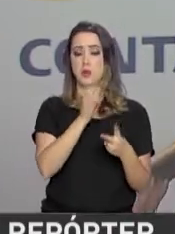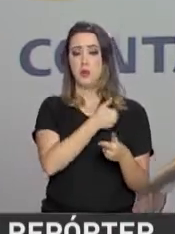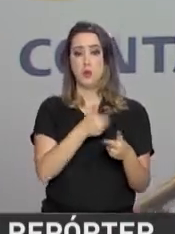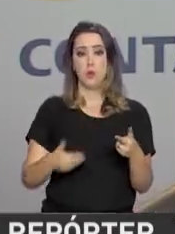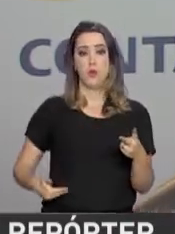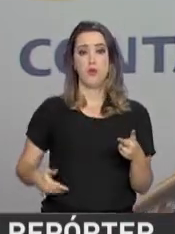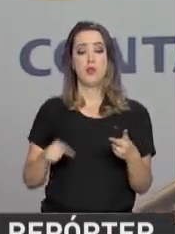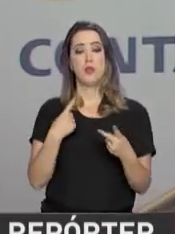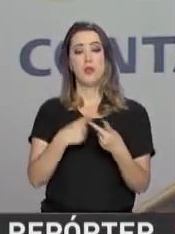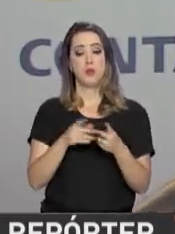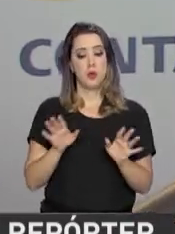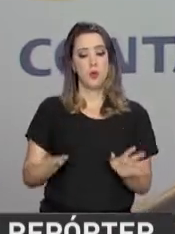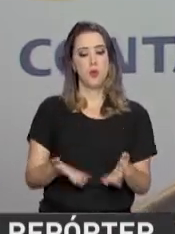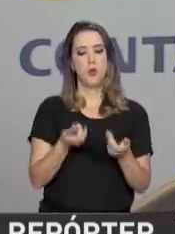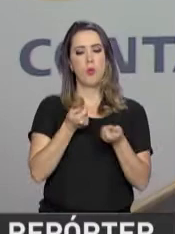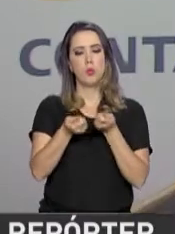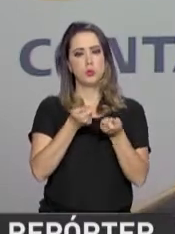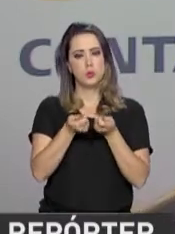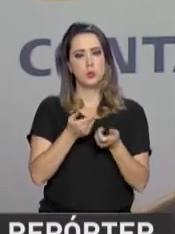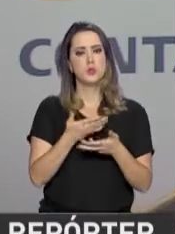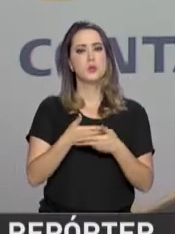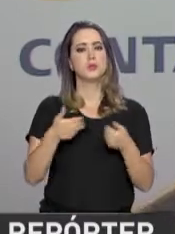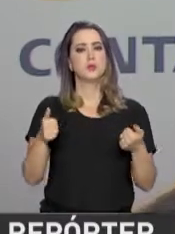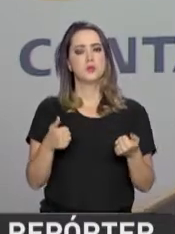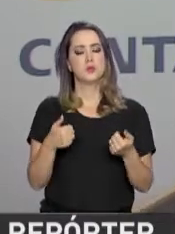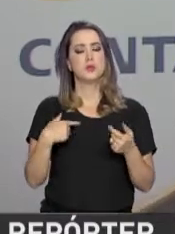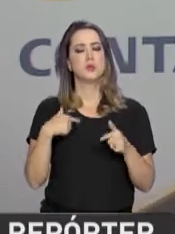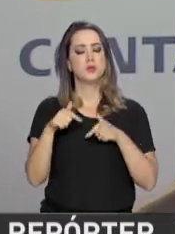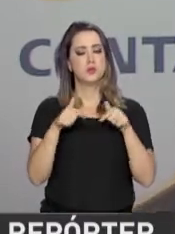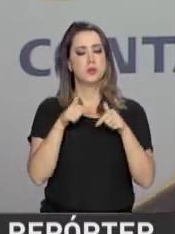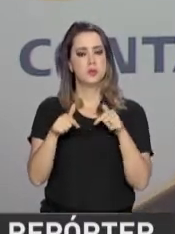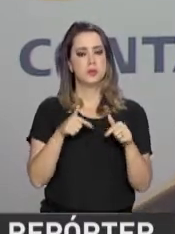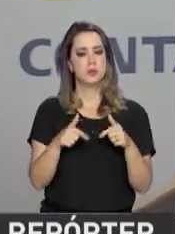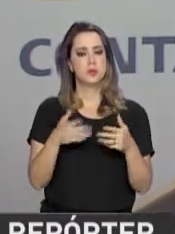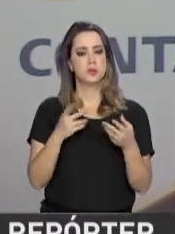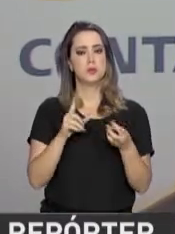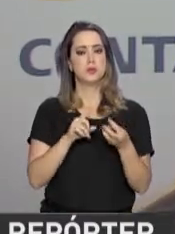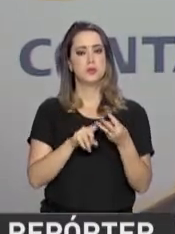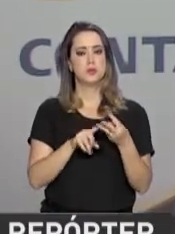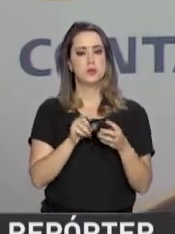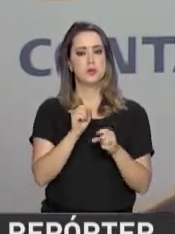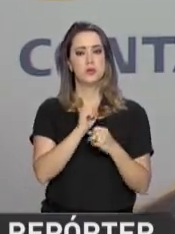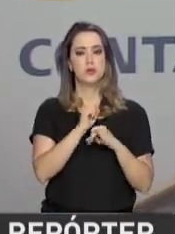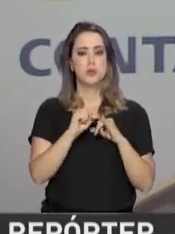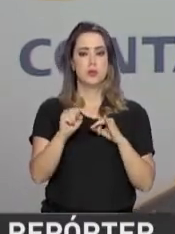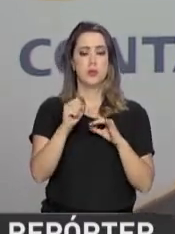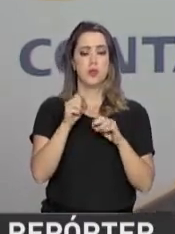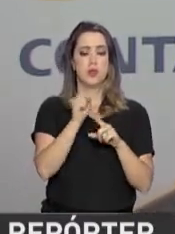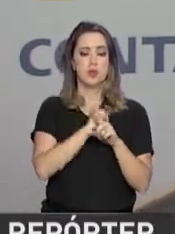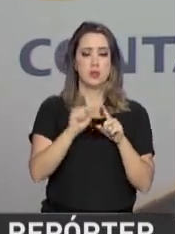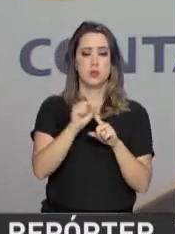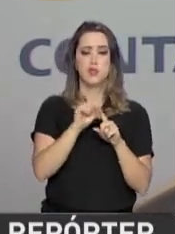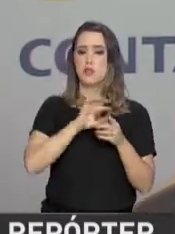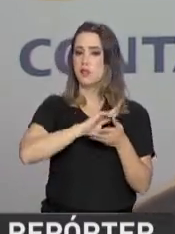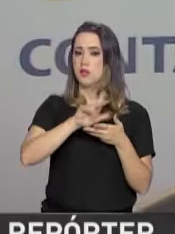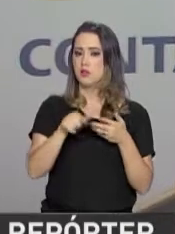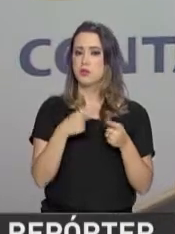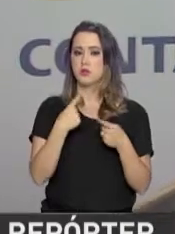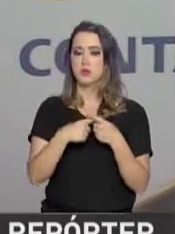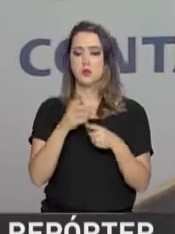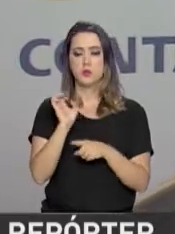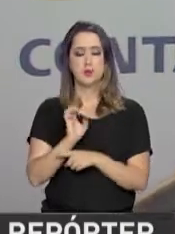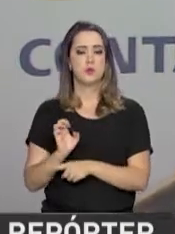um controle que o impulsiona também para a melhoria das suas práticas. Ganha a sociedade de modo geral,